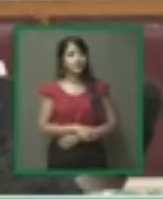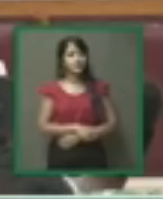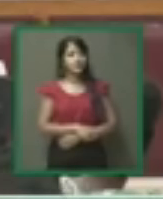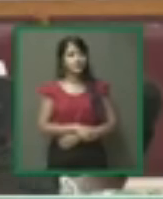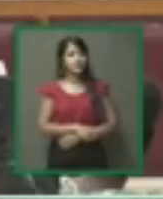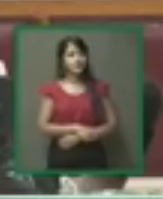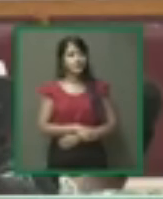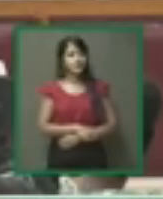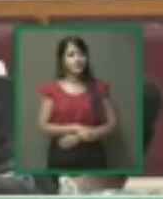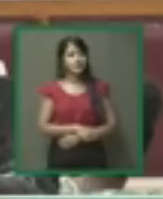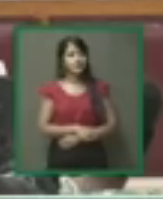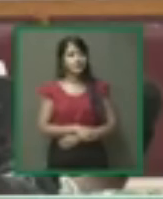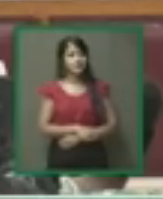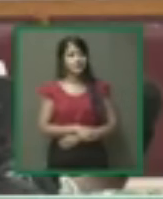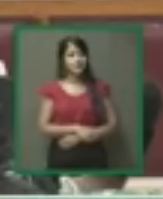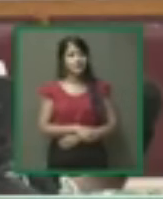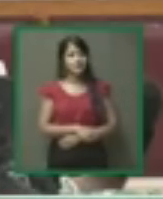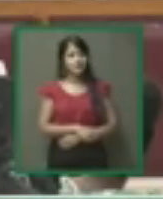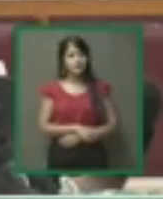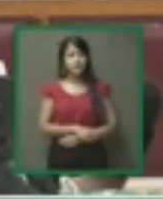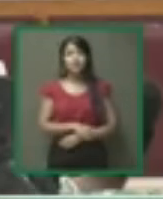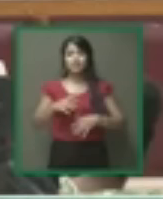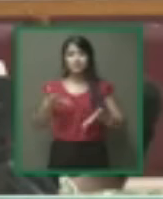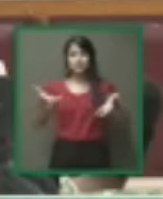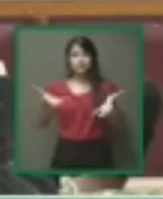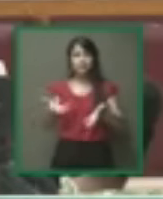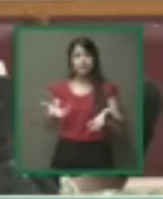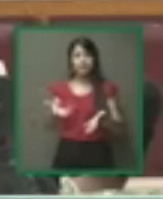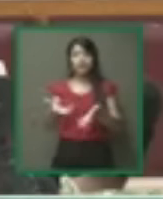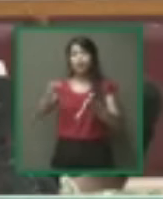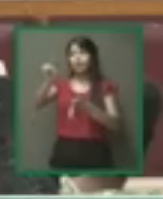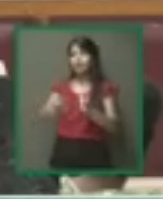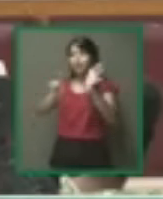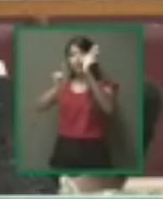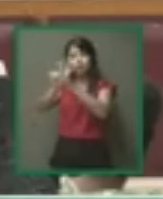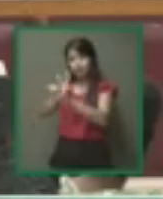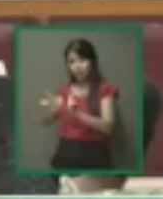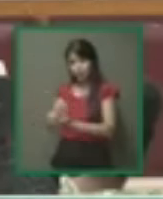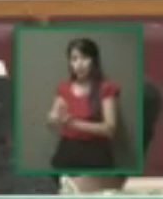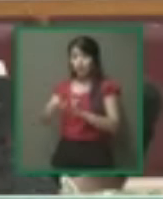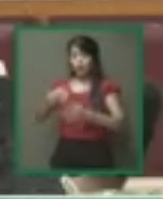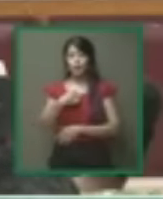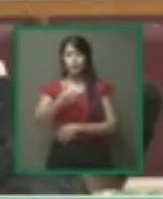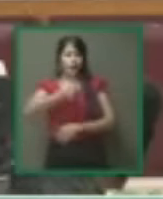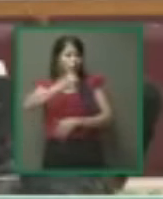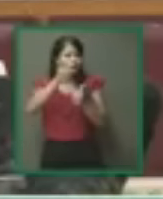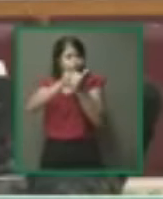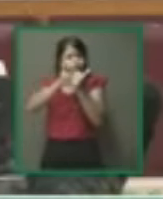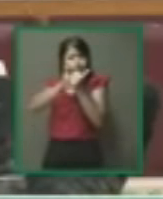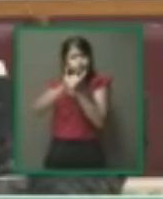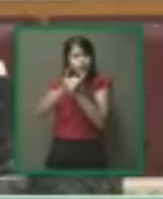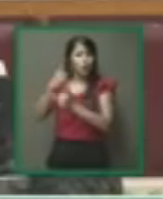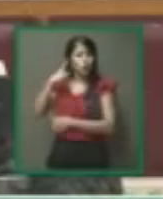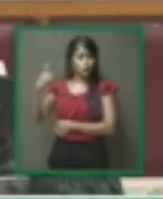Então, nós vamos retomar os trabalhos agora com o interrogatório do réu. Senhor Wesley, eu vou primeiro fazer um teste com o seu